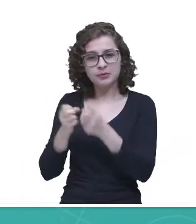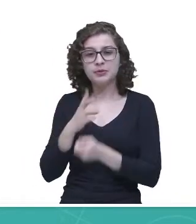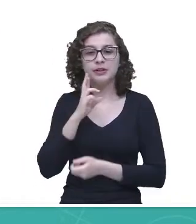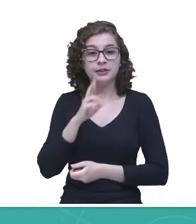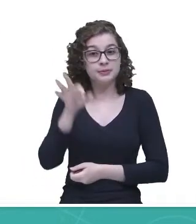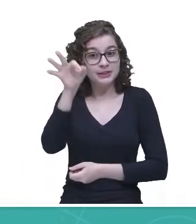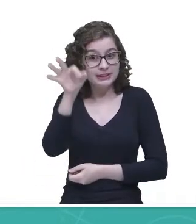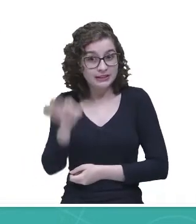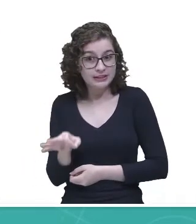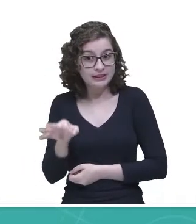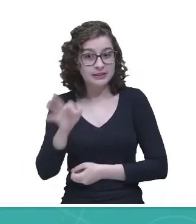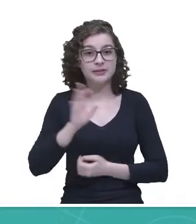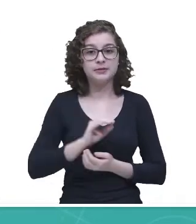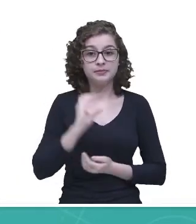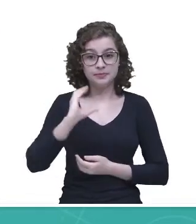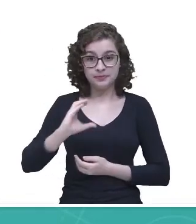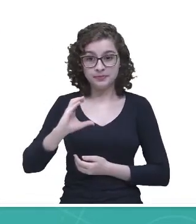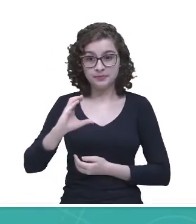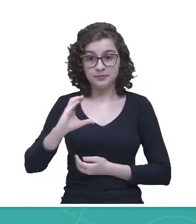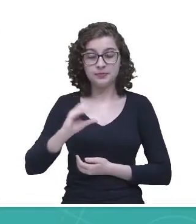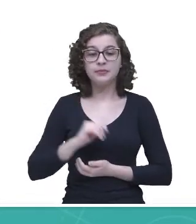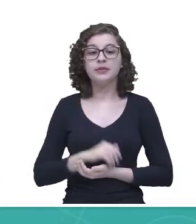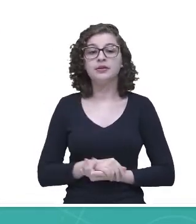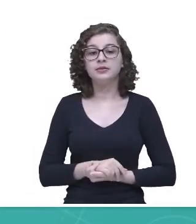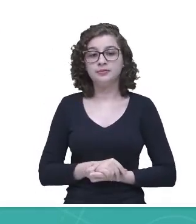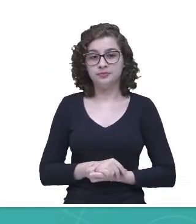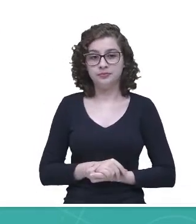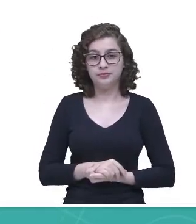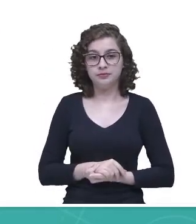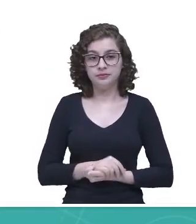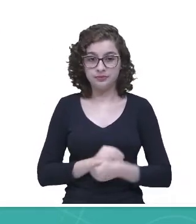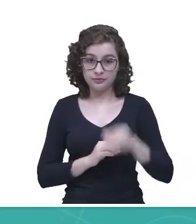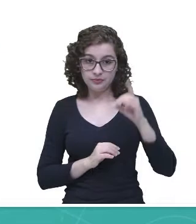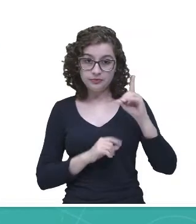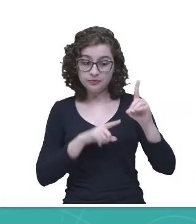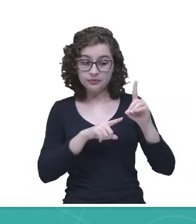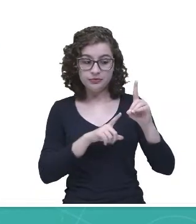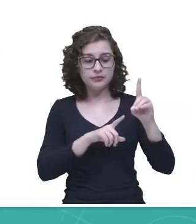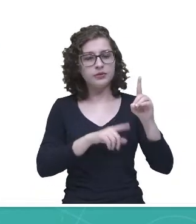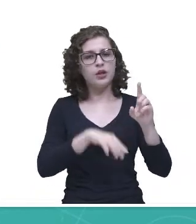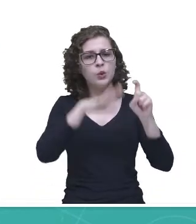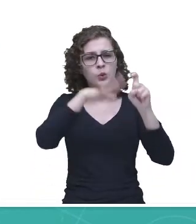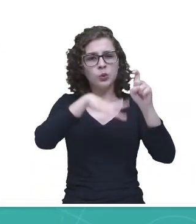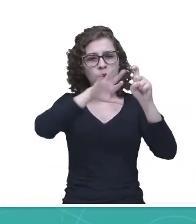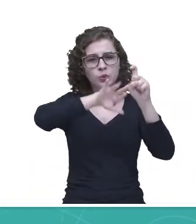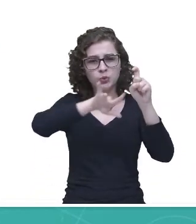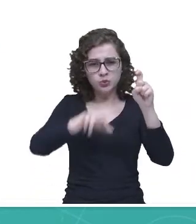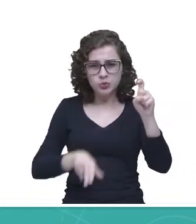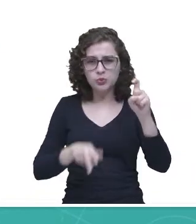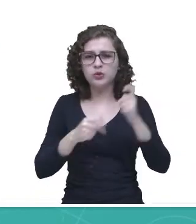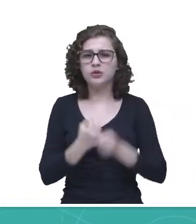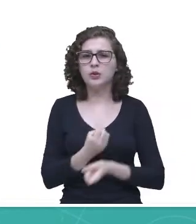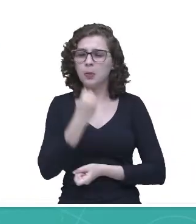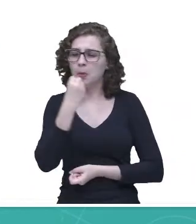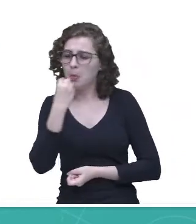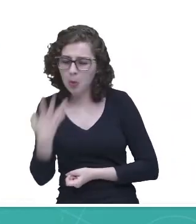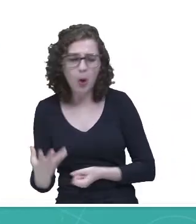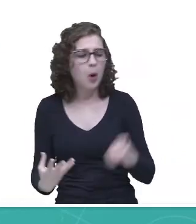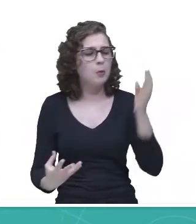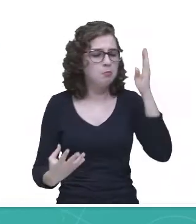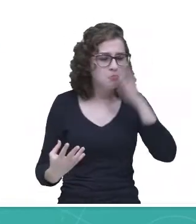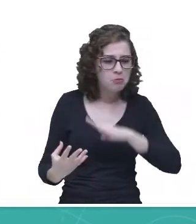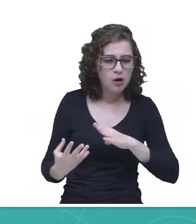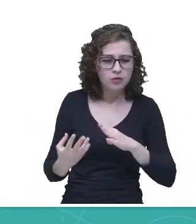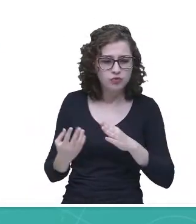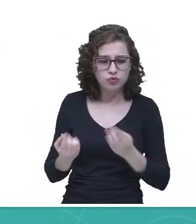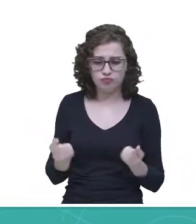correta. Vamos para a letra D, dar uma analisada. Os deuses são bons ou são maus? Não podendo ser ambos